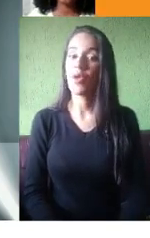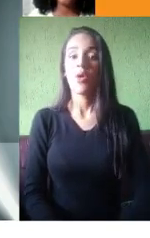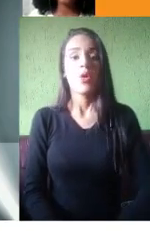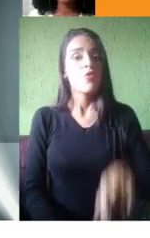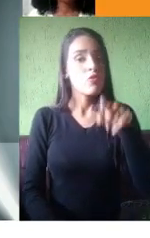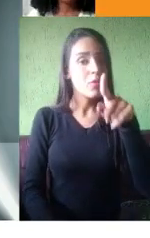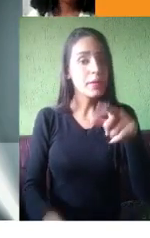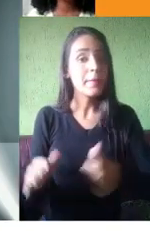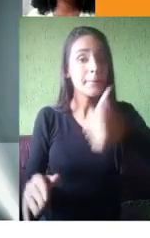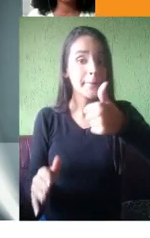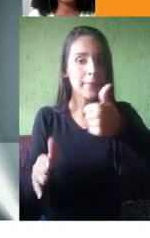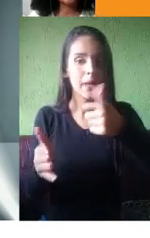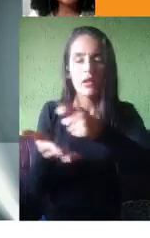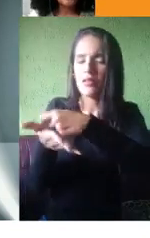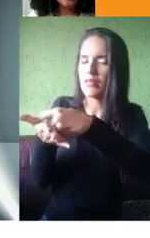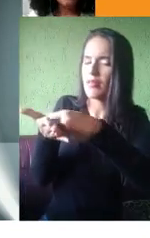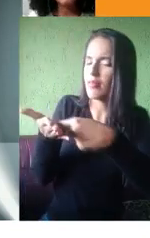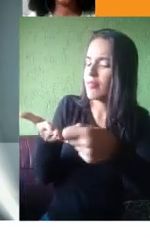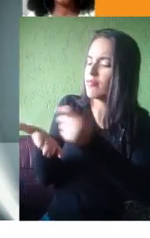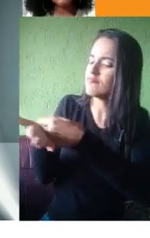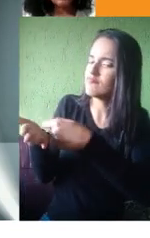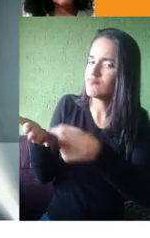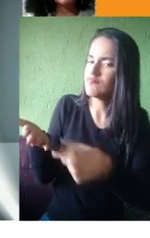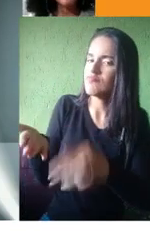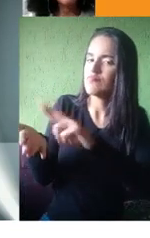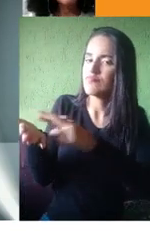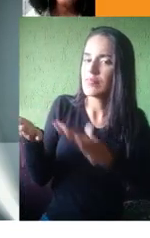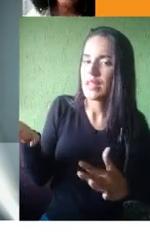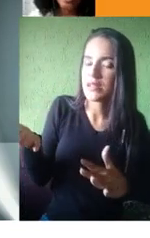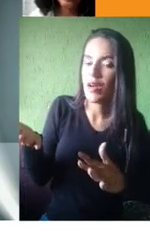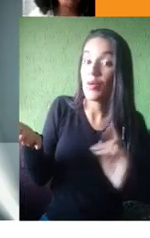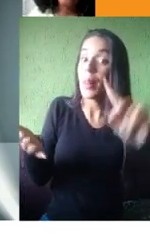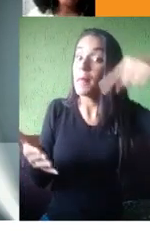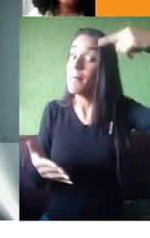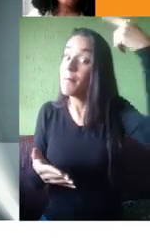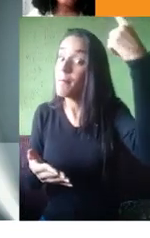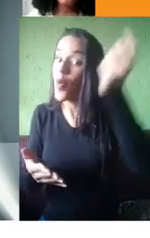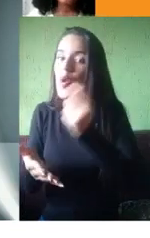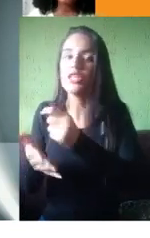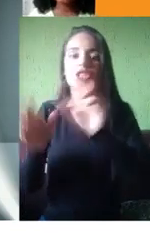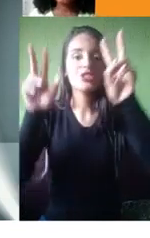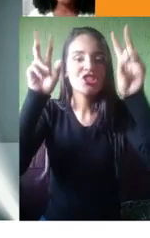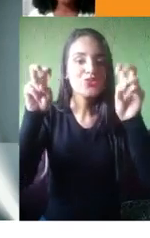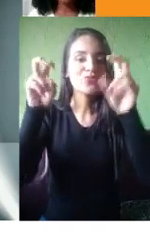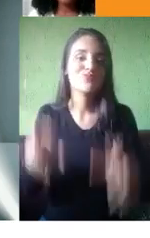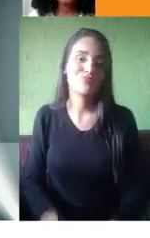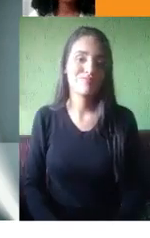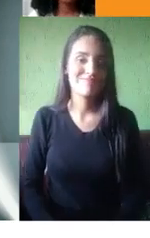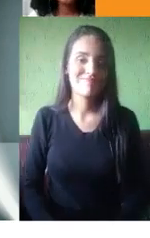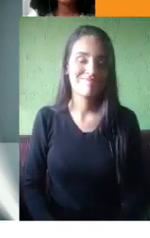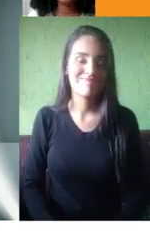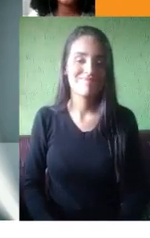seja construído depois de a redação estar pronta, depois dela estar concluída, porque ele tem de ser